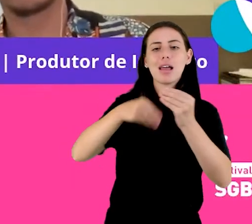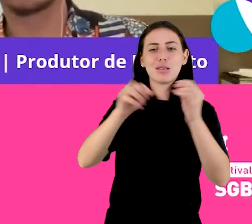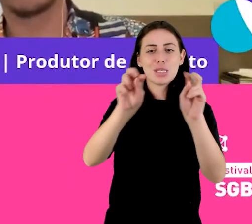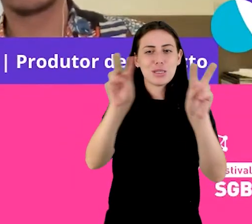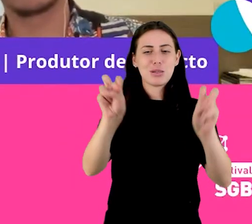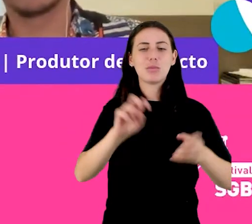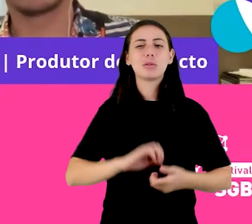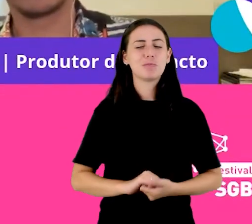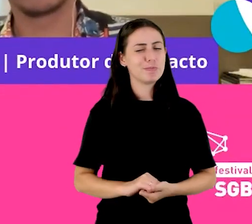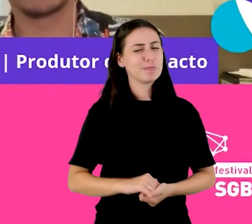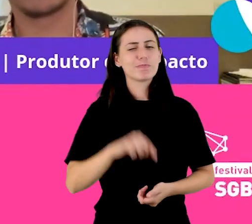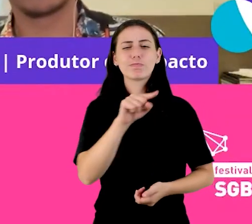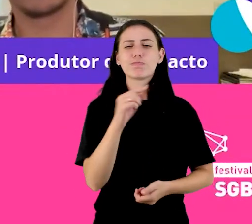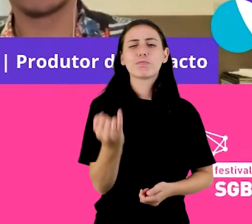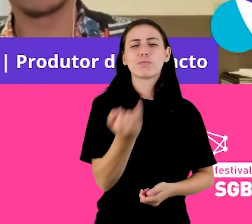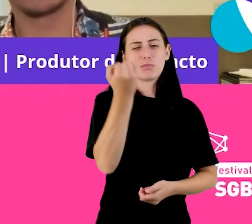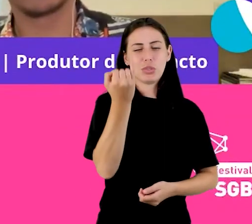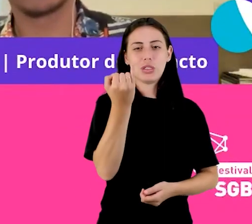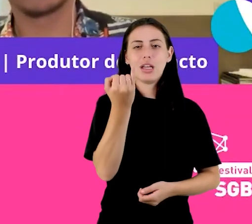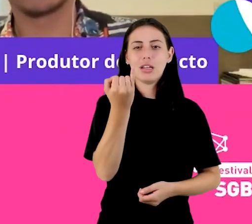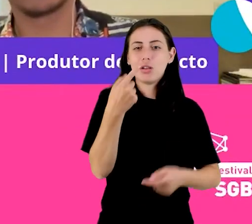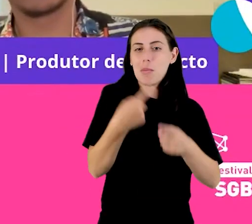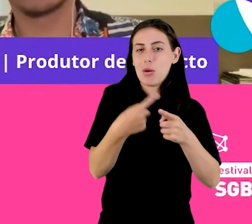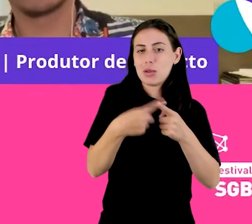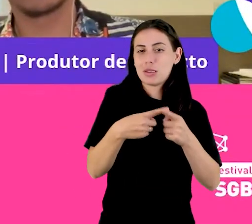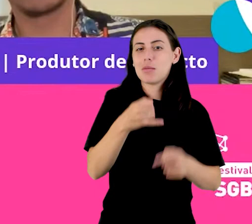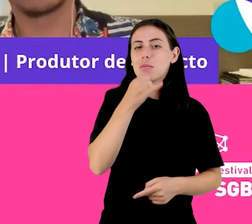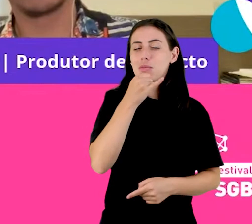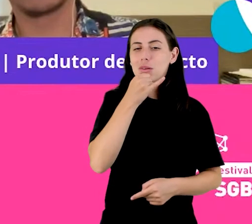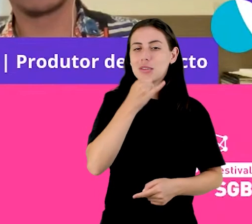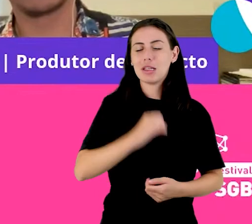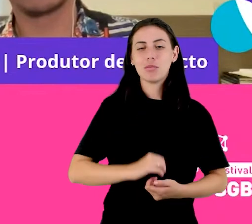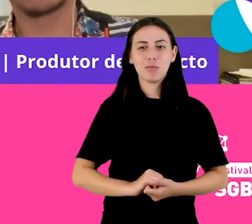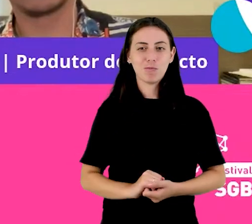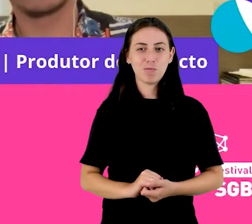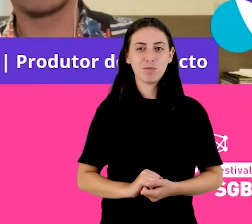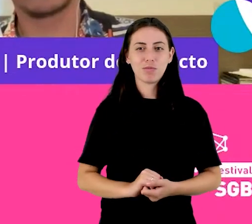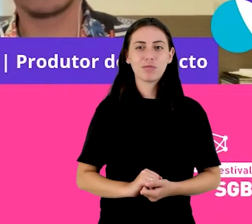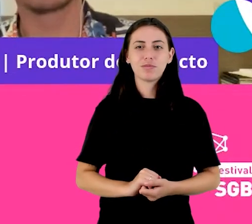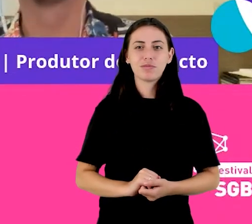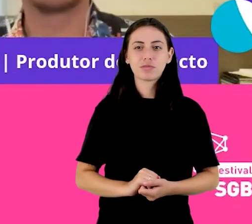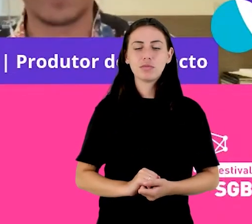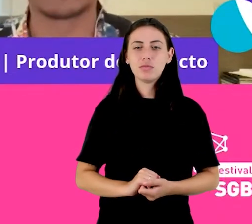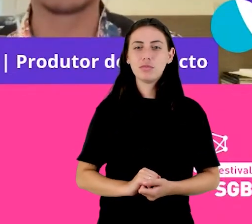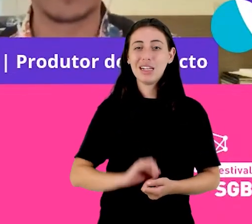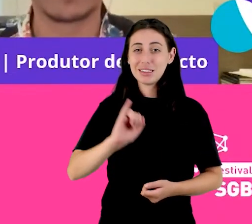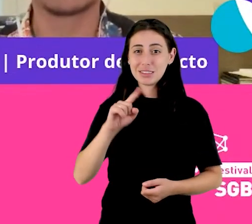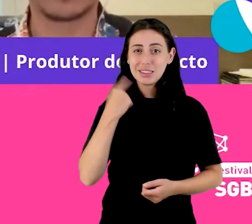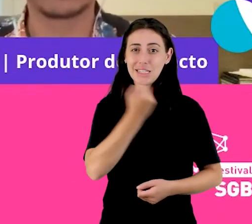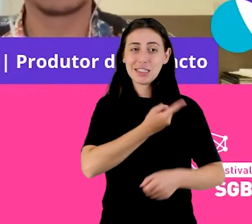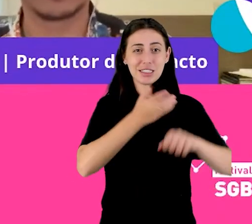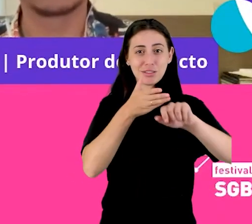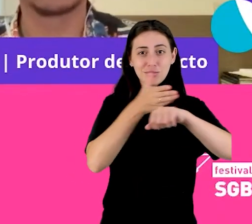tão grande. Você fala muito, Rodrigo, sobre a necessidade da gente produzir os próprios cases, né? E fortalecer